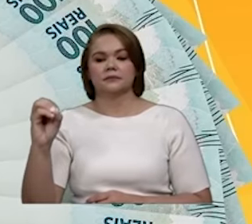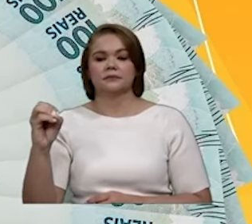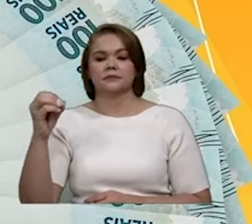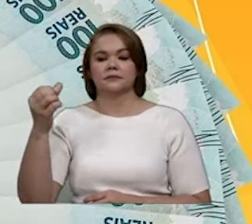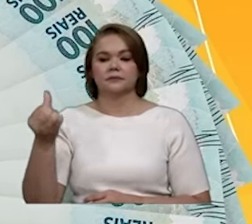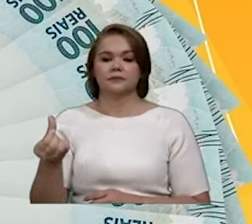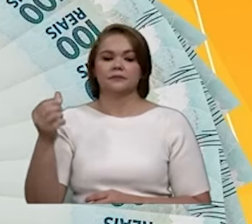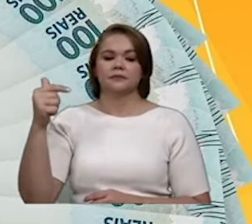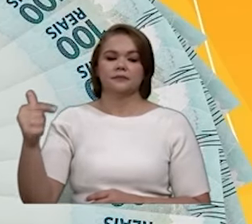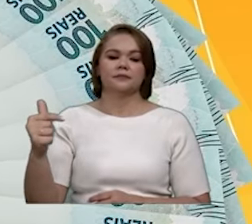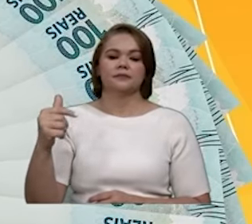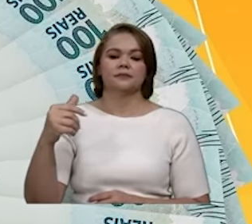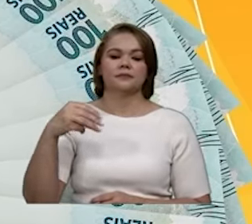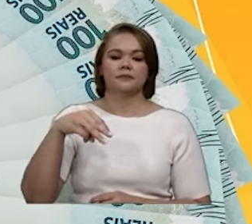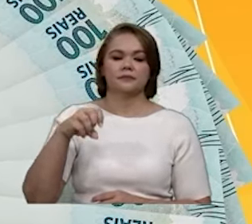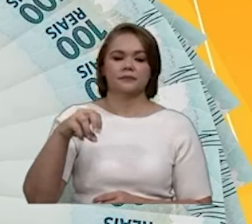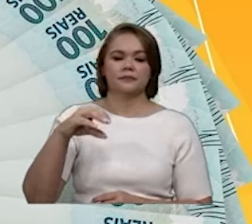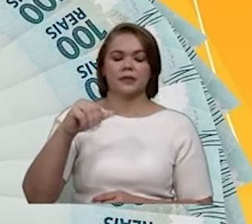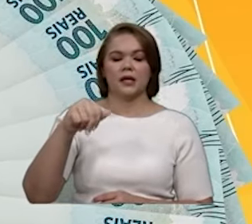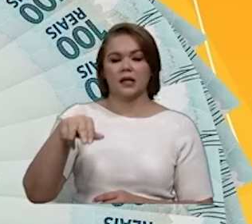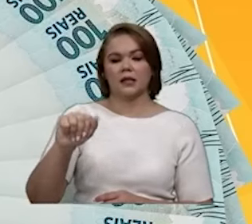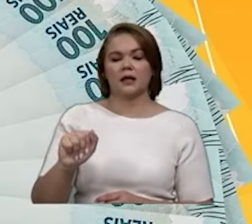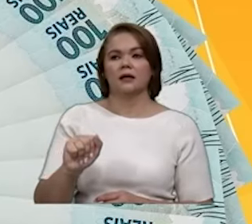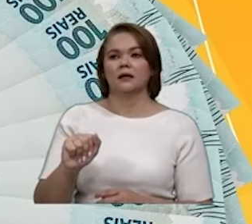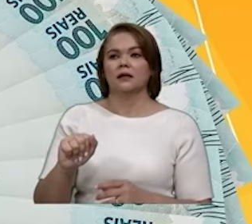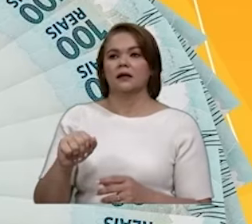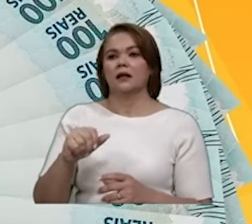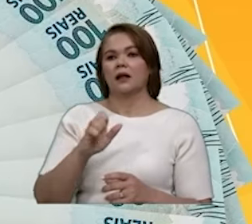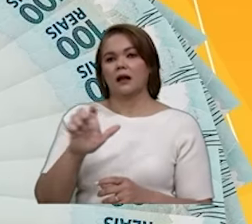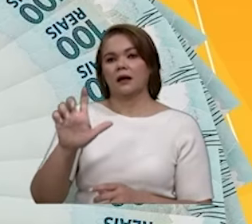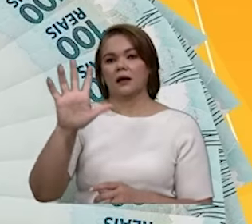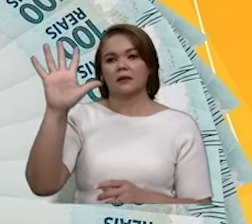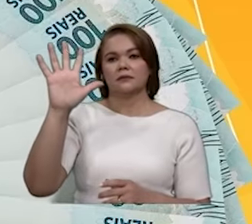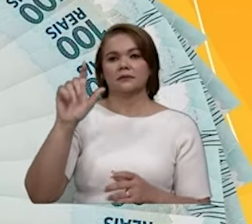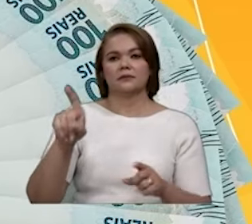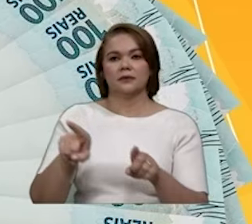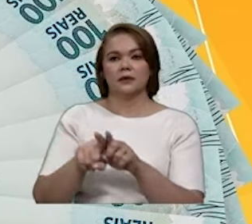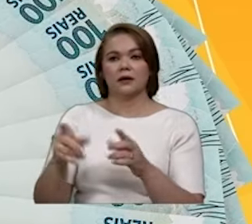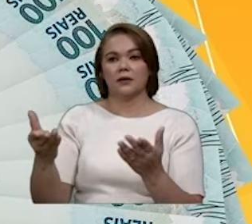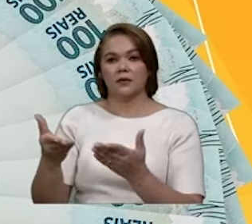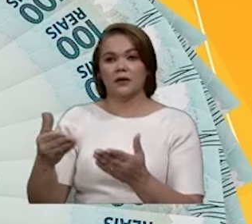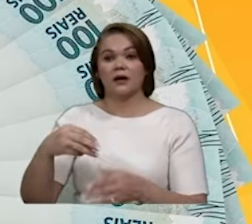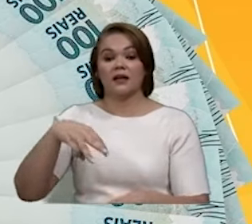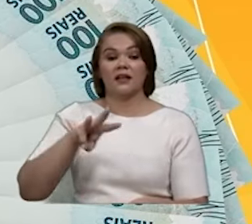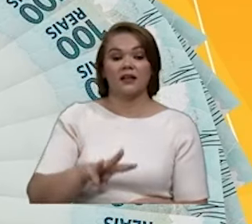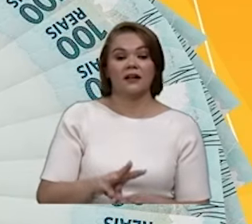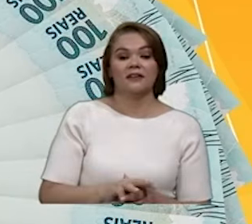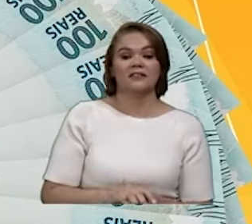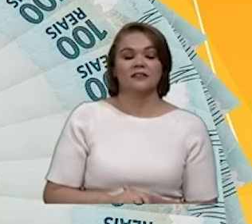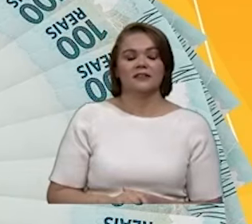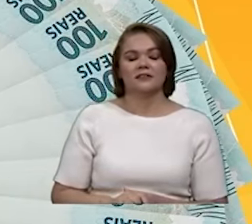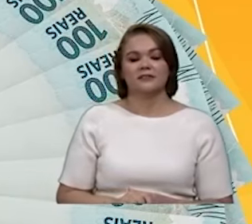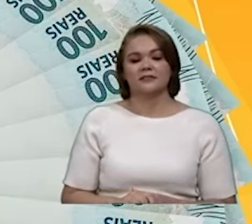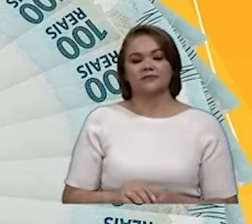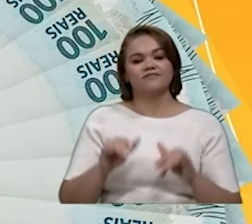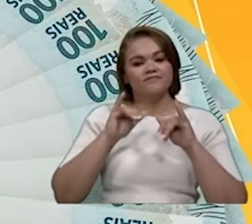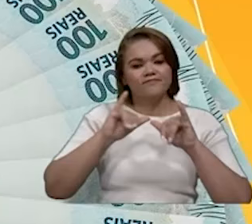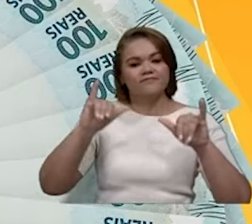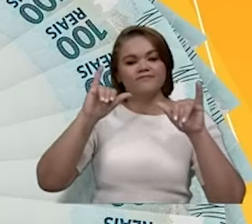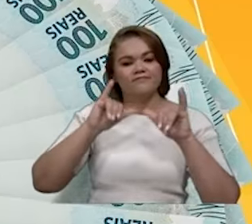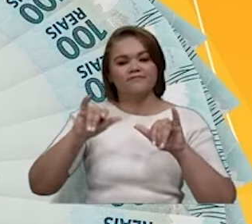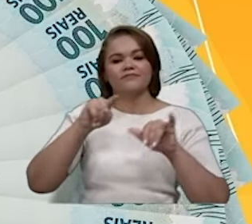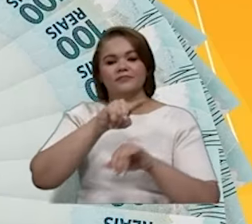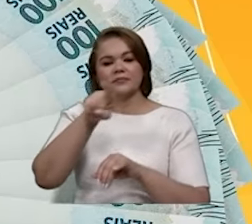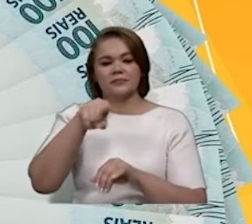03100062, Mercearia da Ana Lagarto, parabéns. E agora, quem leva, gente? Vamos lá, anunciando, anunciando para